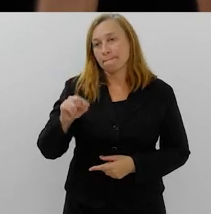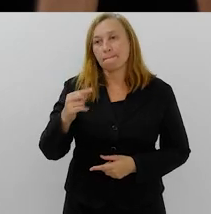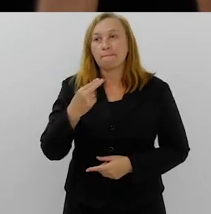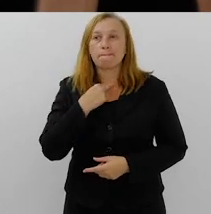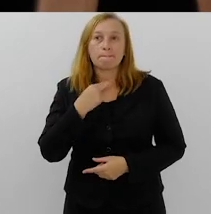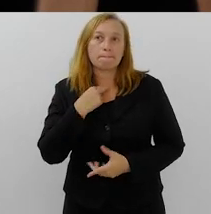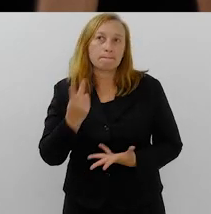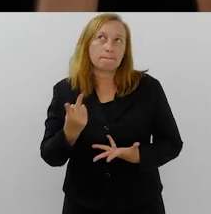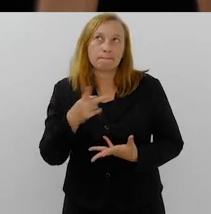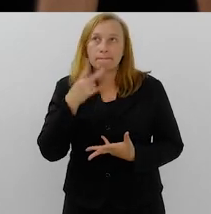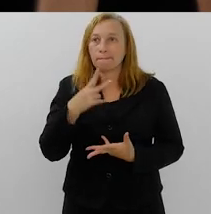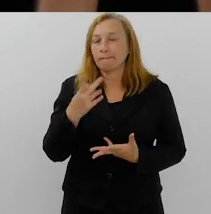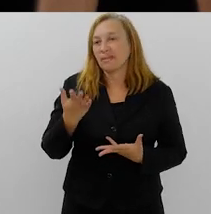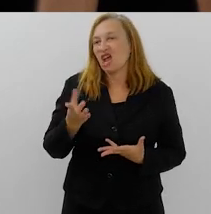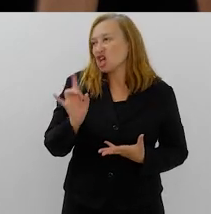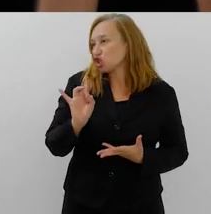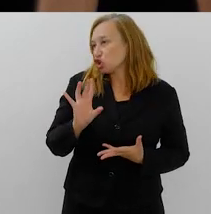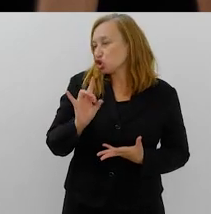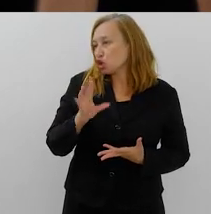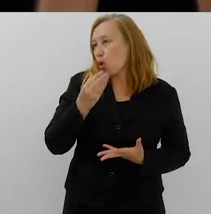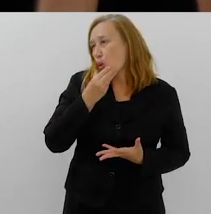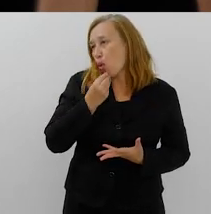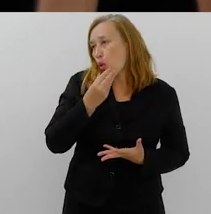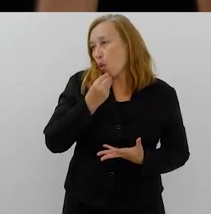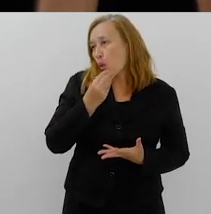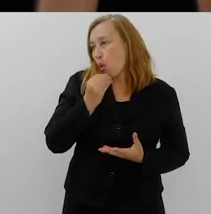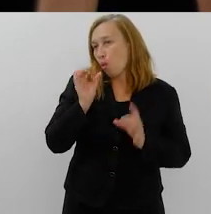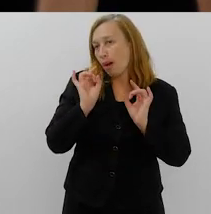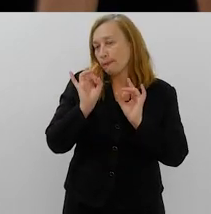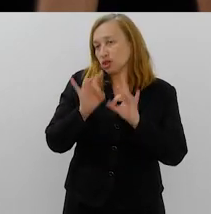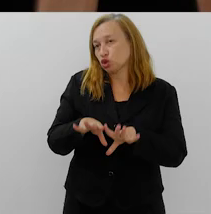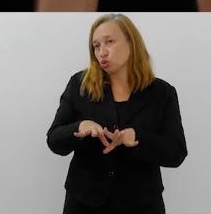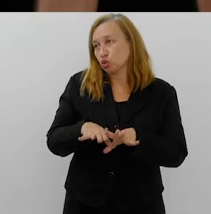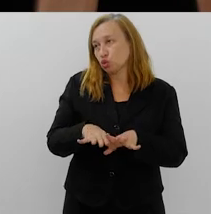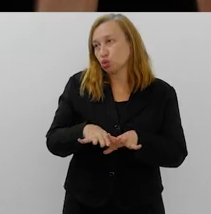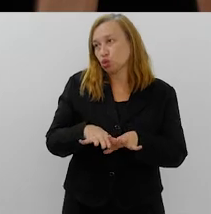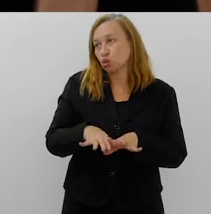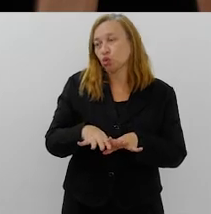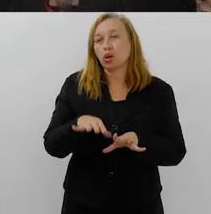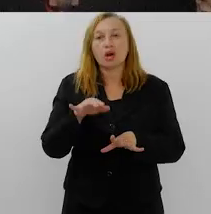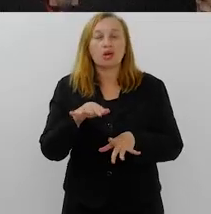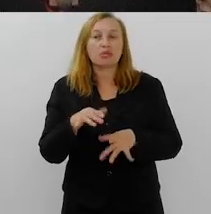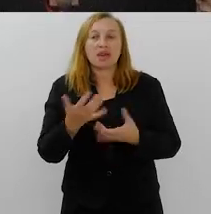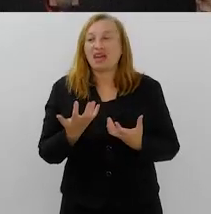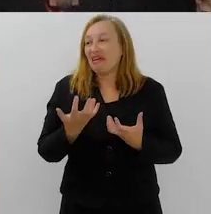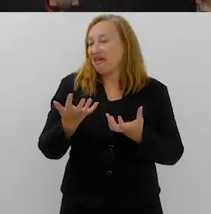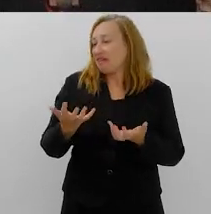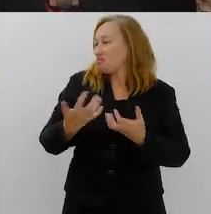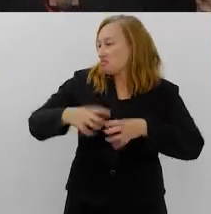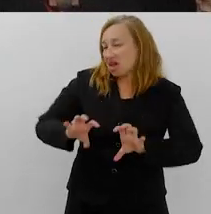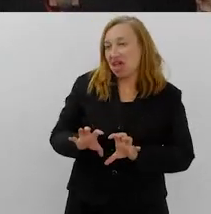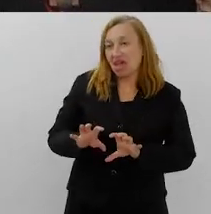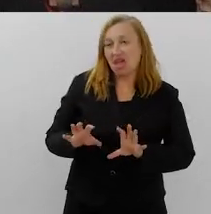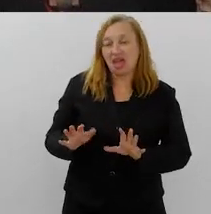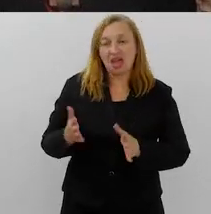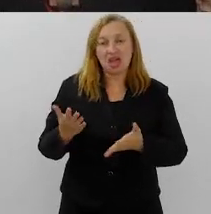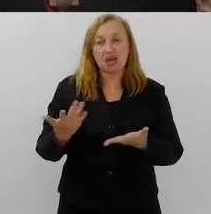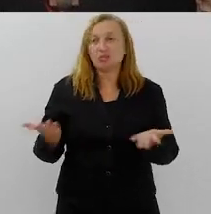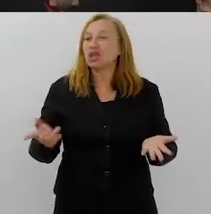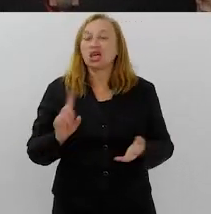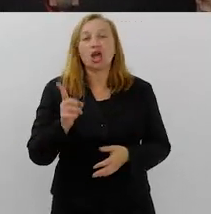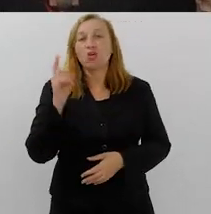difícil pros dois né a gente não pode dizer assim ah só o homem é que faz isso porque ele faz porque ele quer